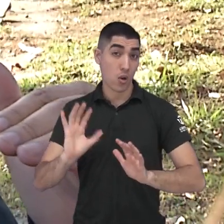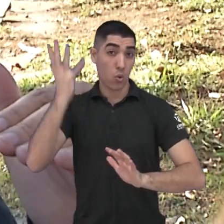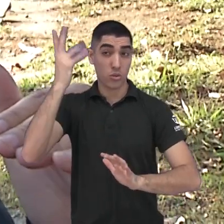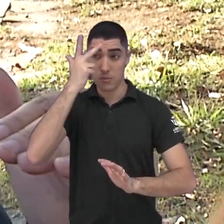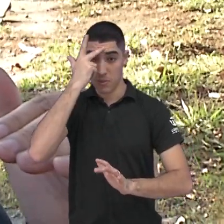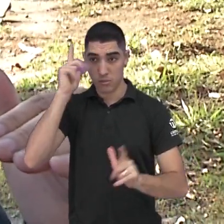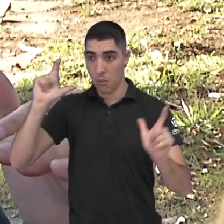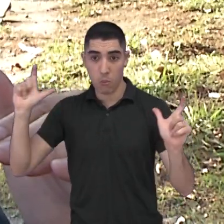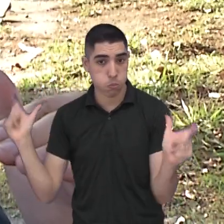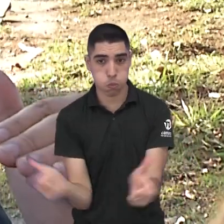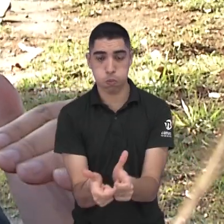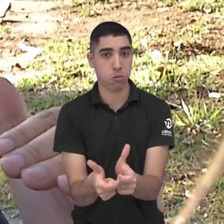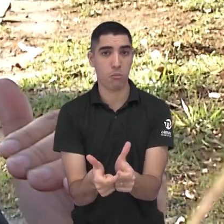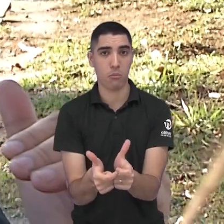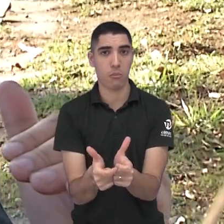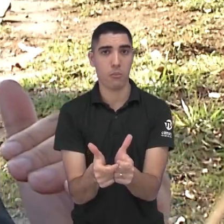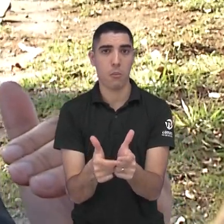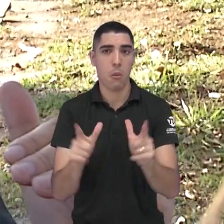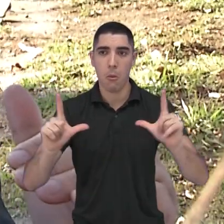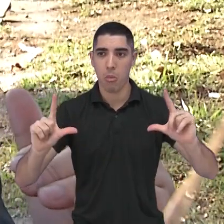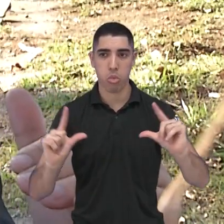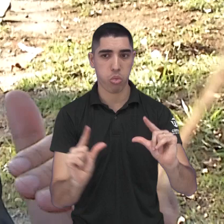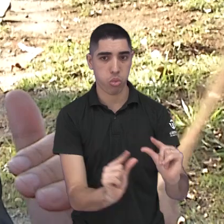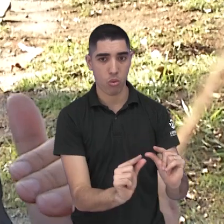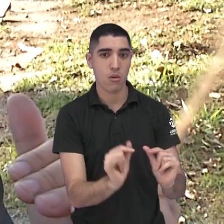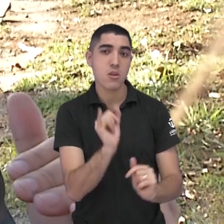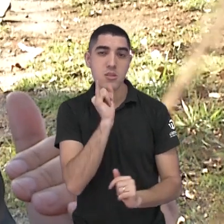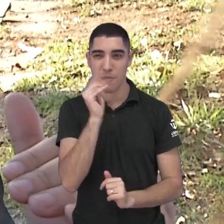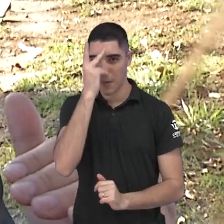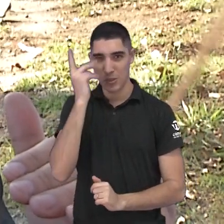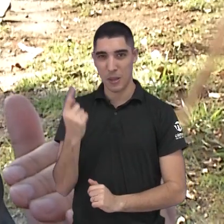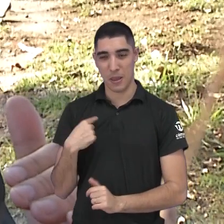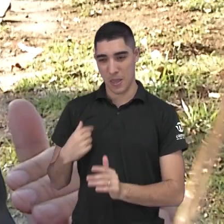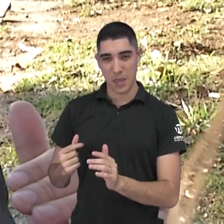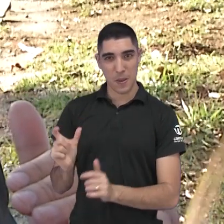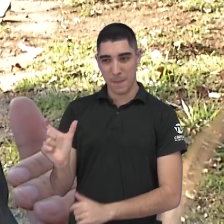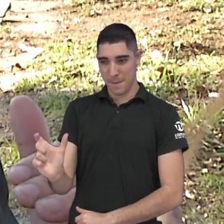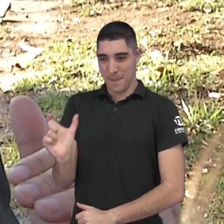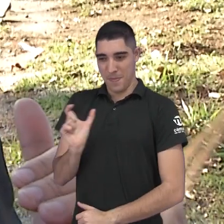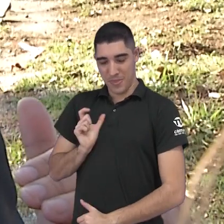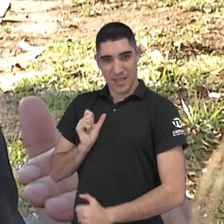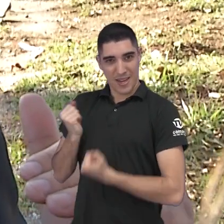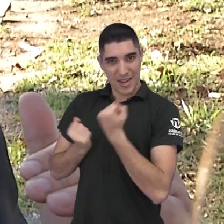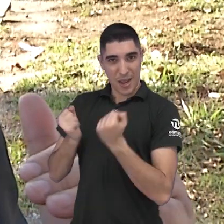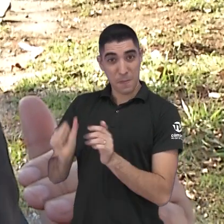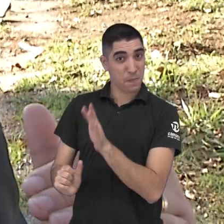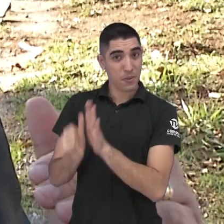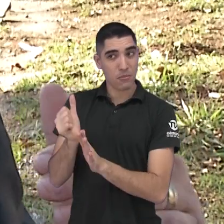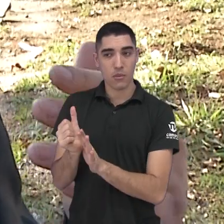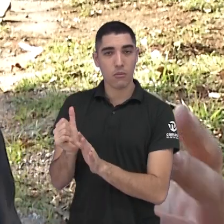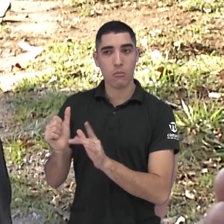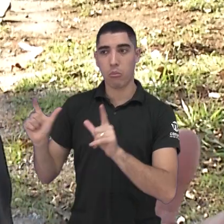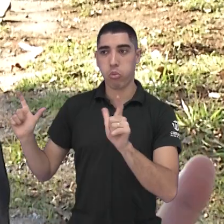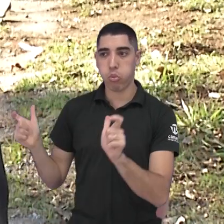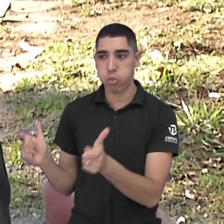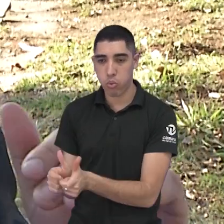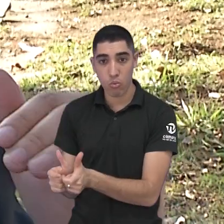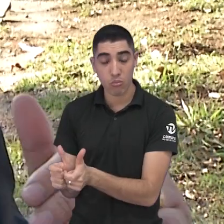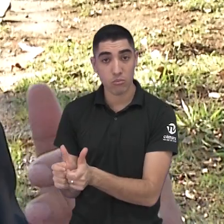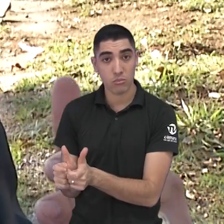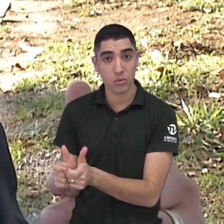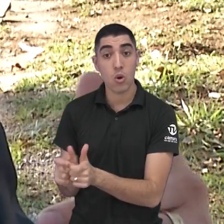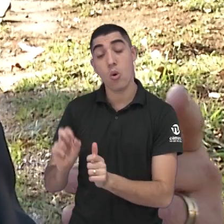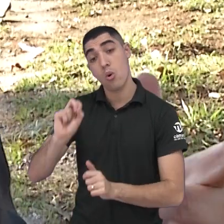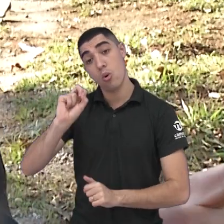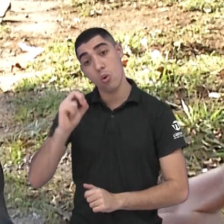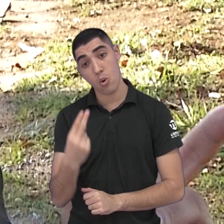um declínio total. Então, o processo de habilitação, de primeira habilitação, ela fica num declínio total. Ou então